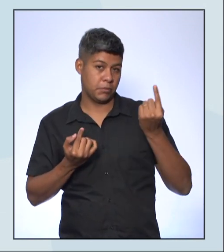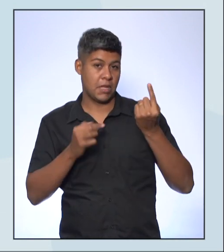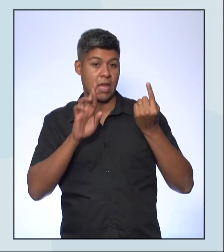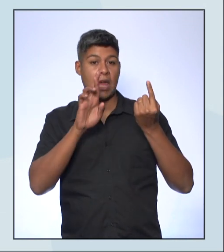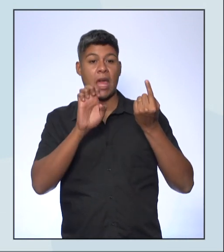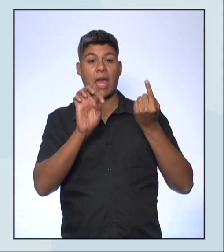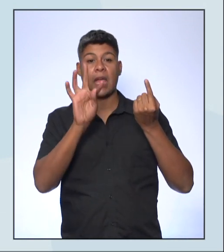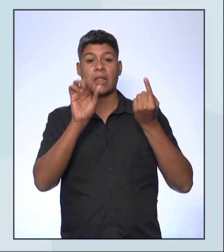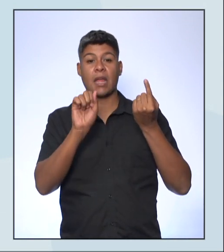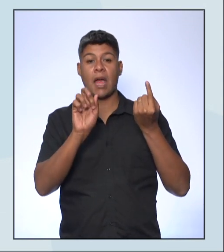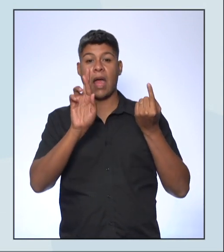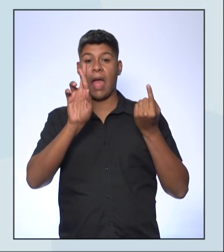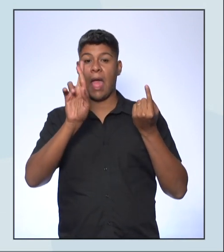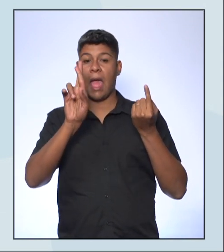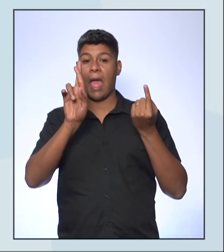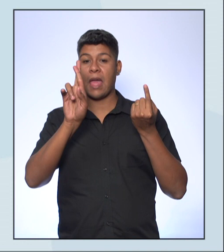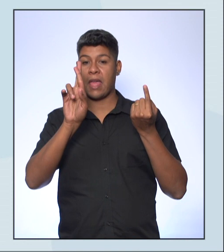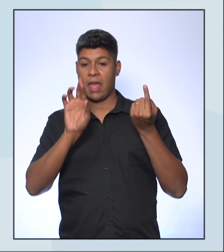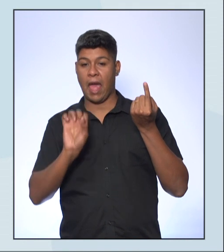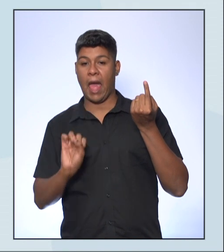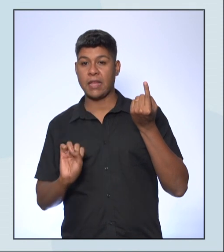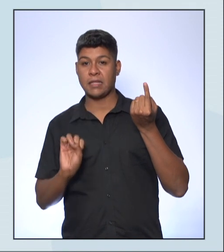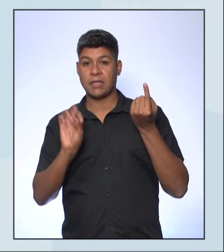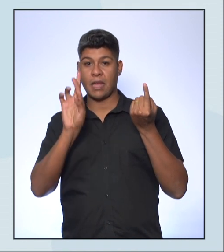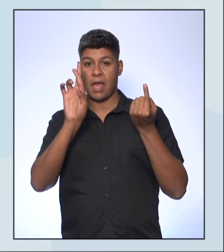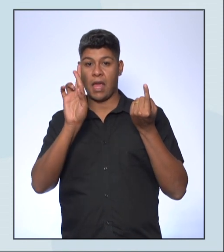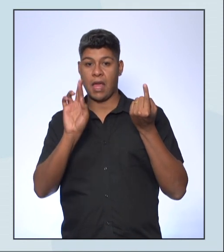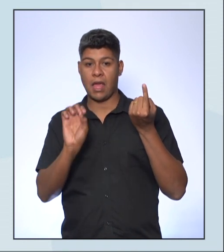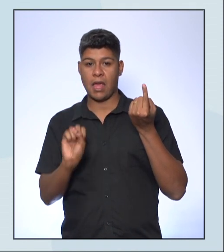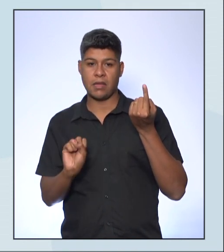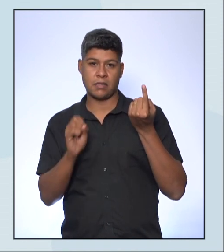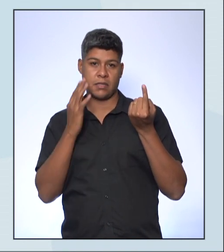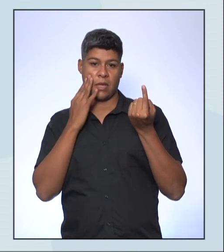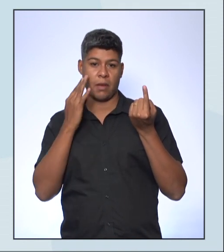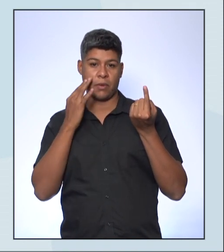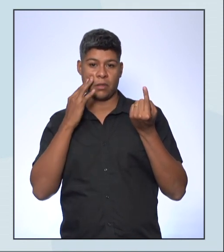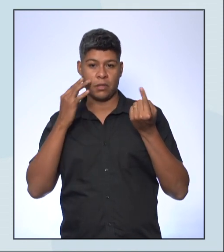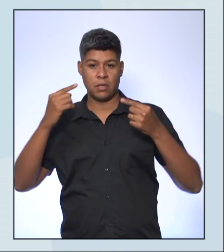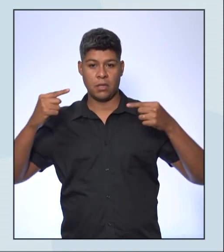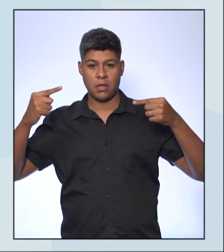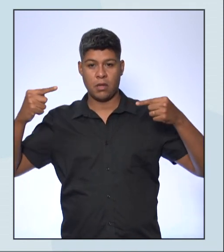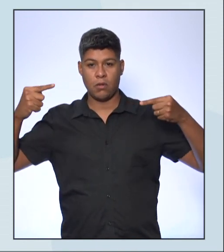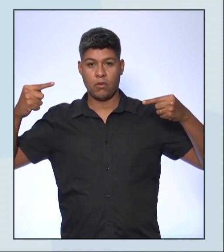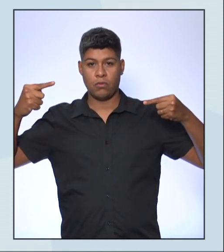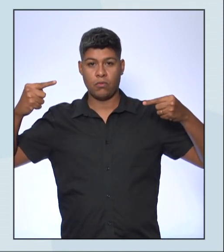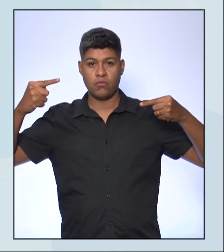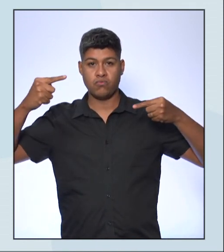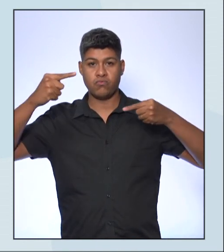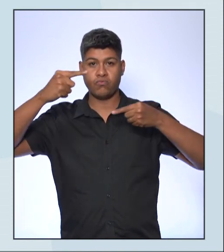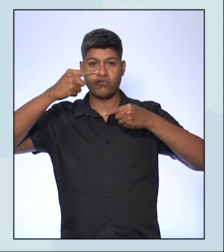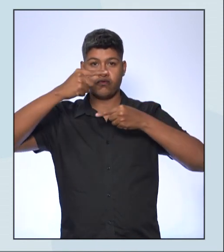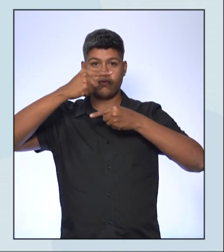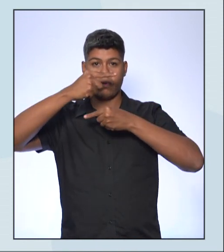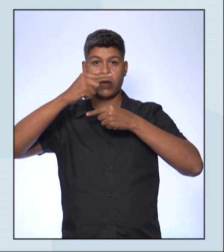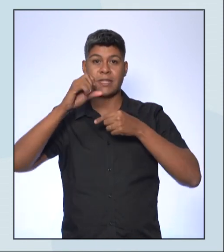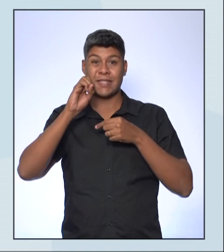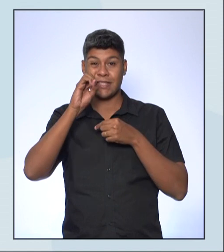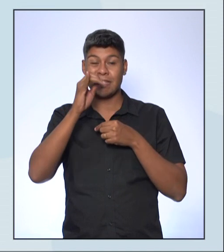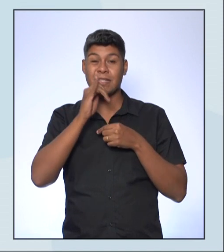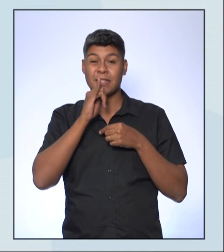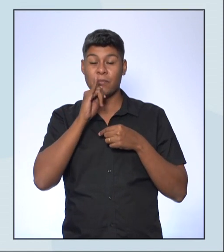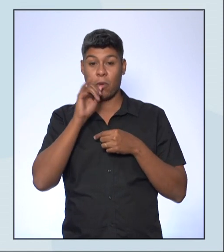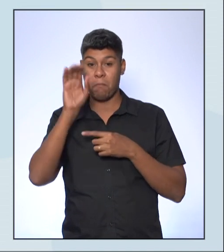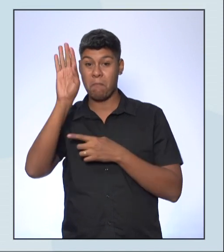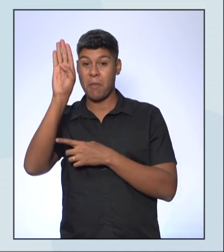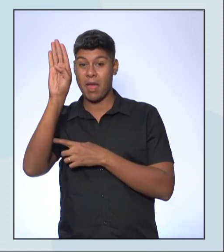reta R e a reta S, elas são paralelas, elas nunca se cruzam, né? Se você Ah, prolongar, no esquema